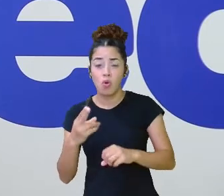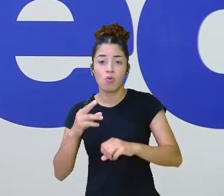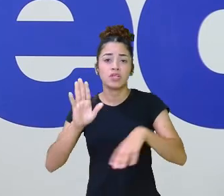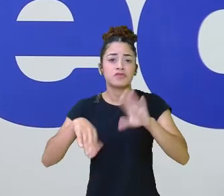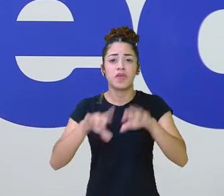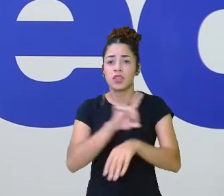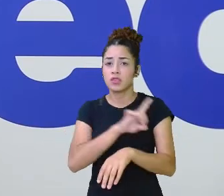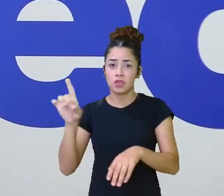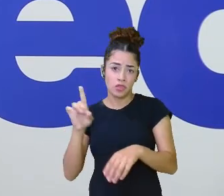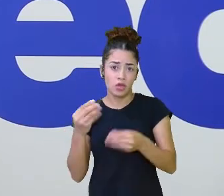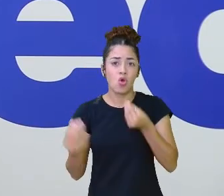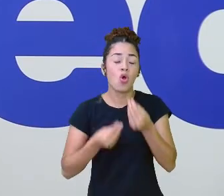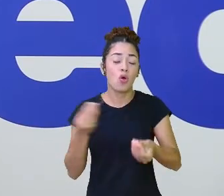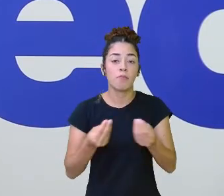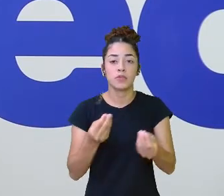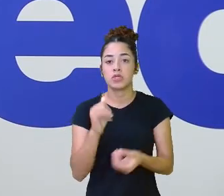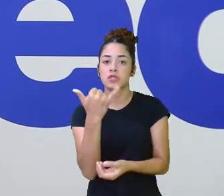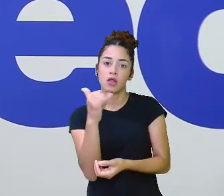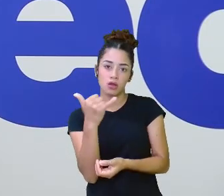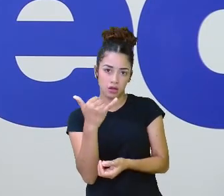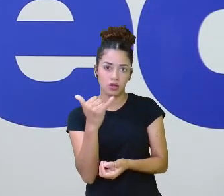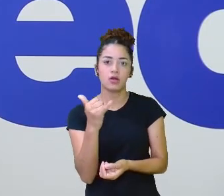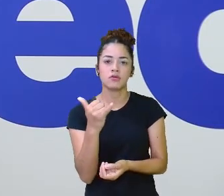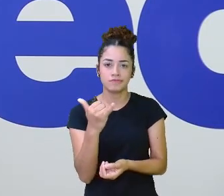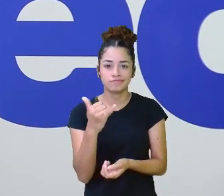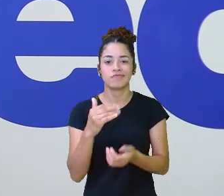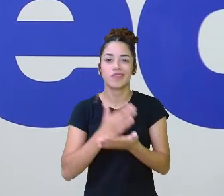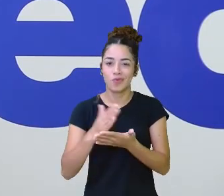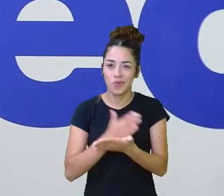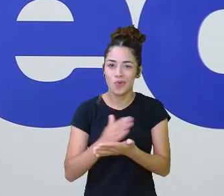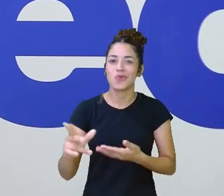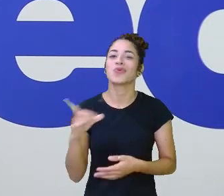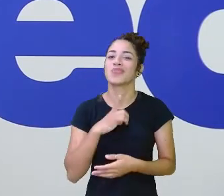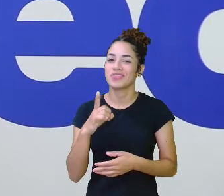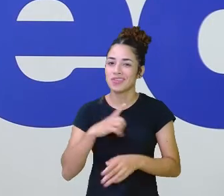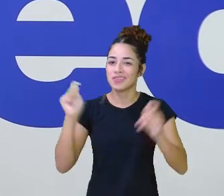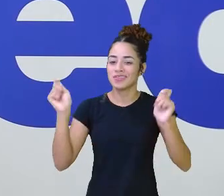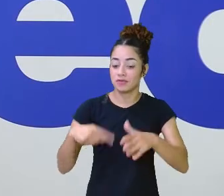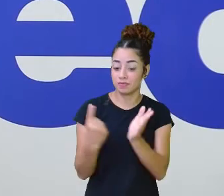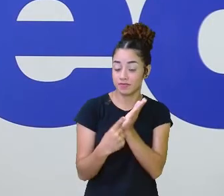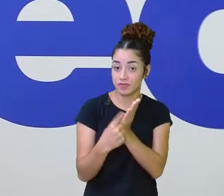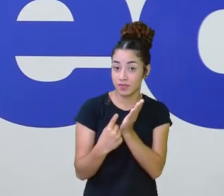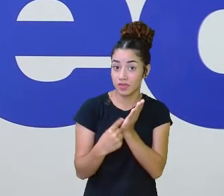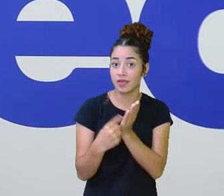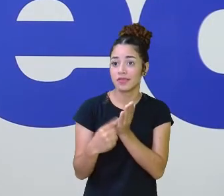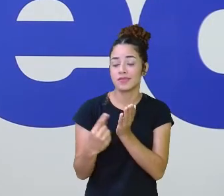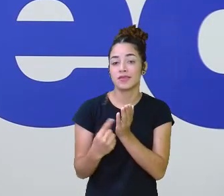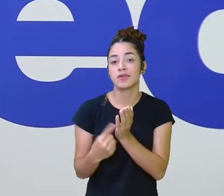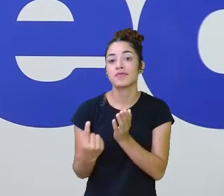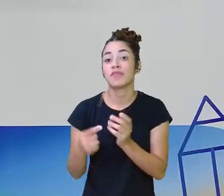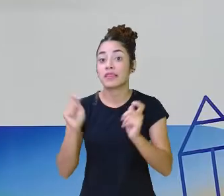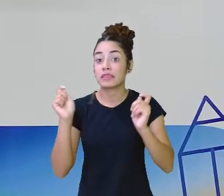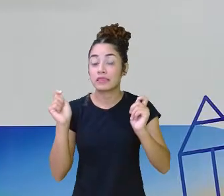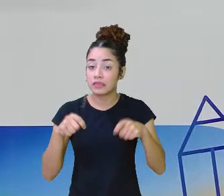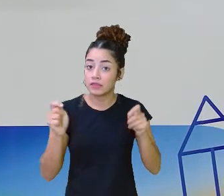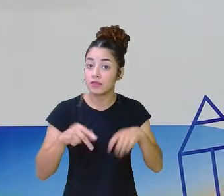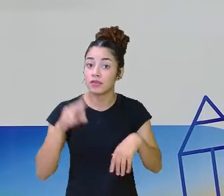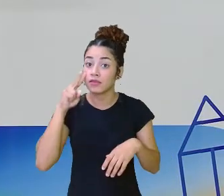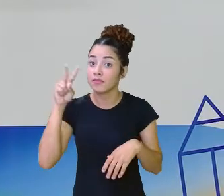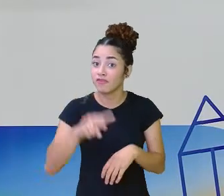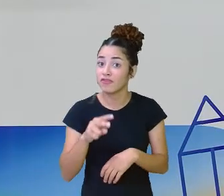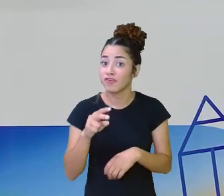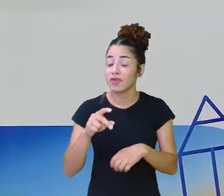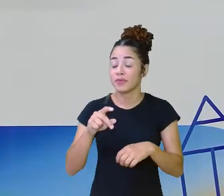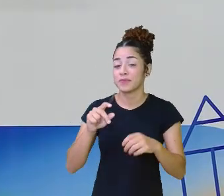pelo aparelho de celular. Alguns aparelhos de celular, eles têm, né, aquele aplicativo sobre o tempo. Pois é, eu peguei até aqui